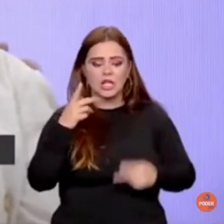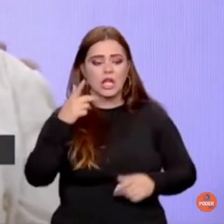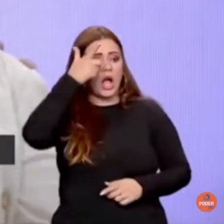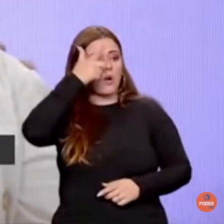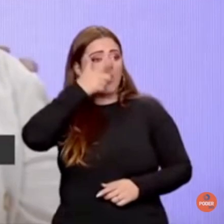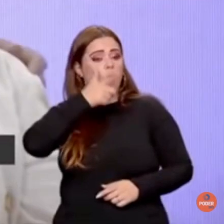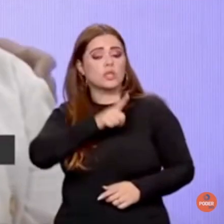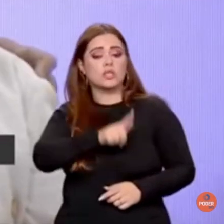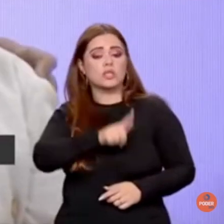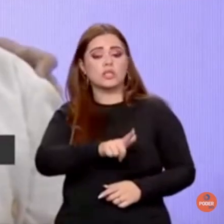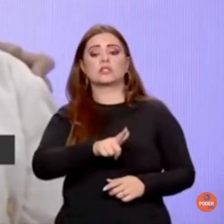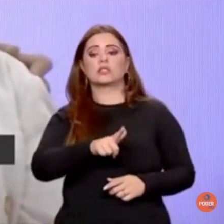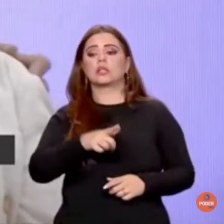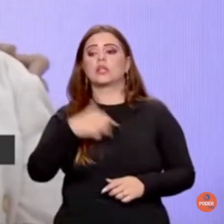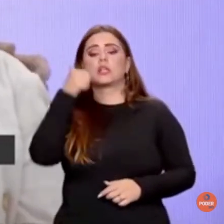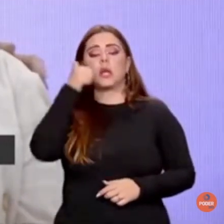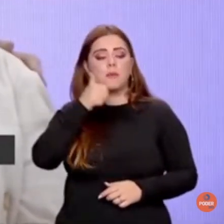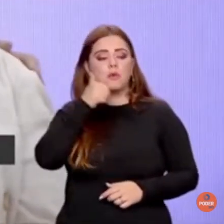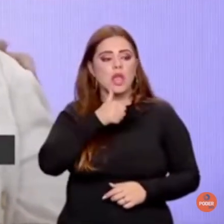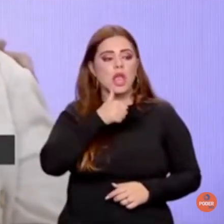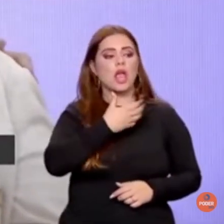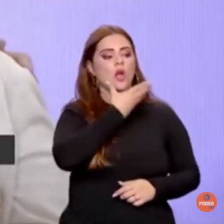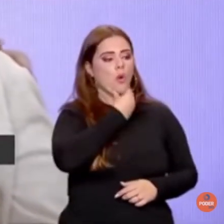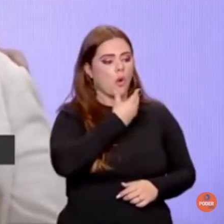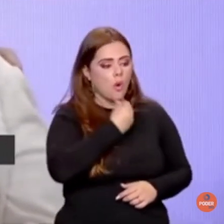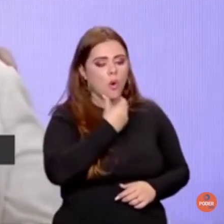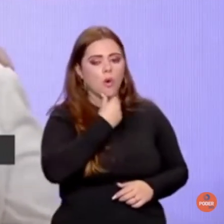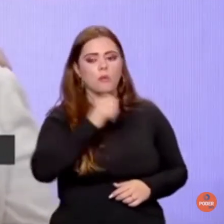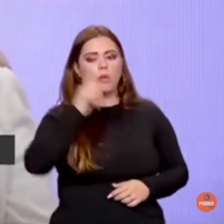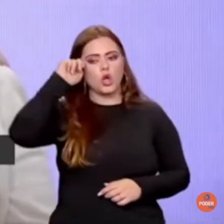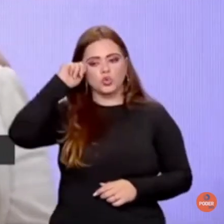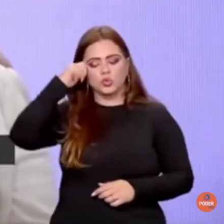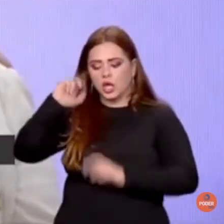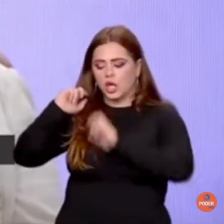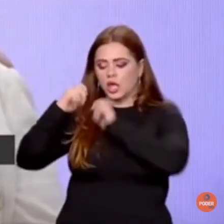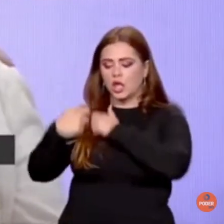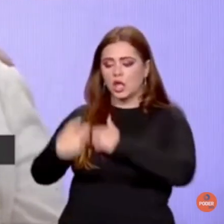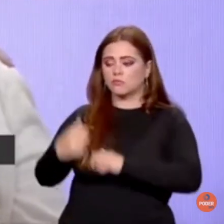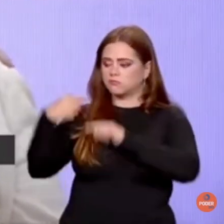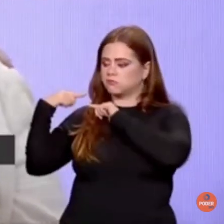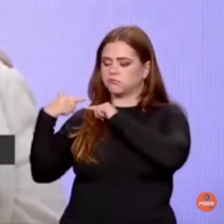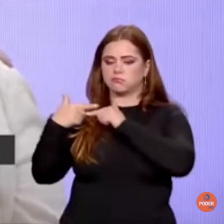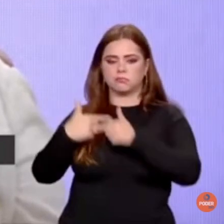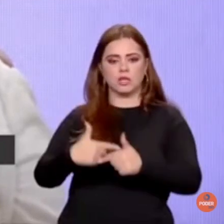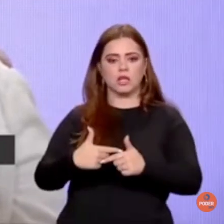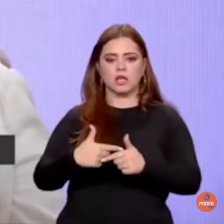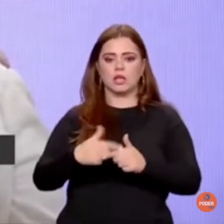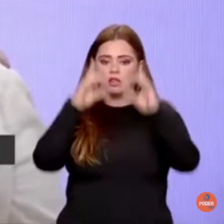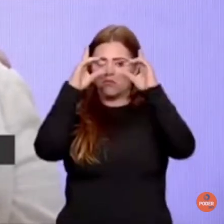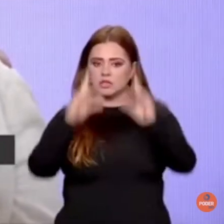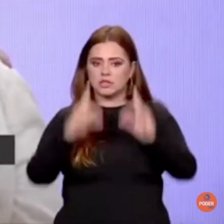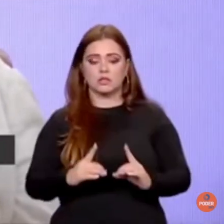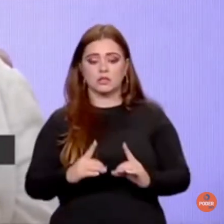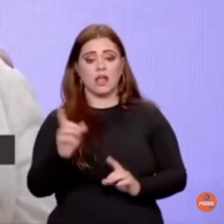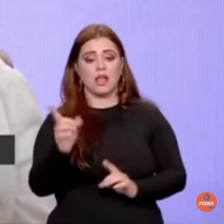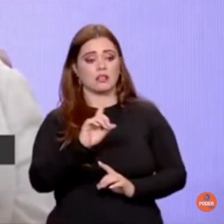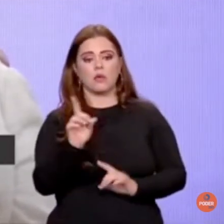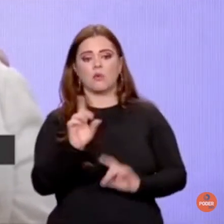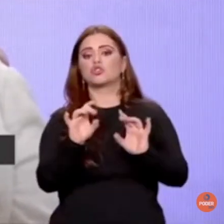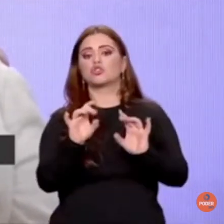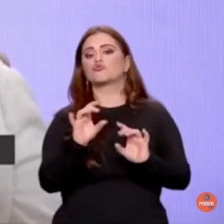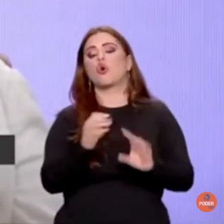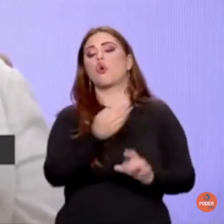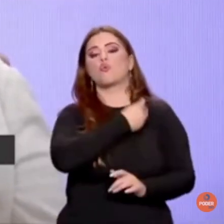e as conquistas dos homens, as conquistas dos negros, as conquistas das pessoas com deficiência, não se dará por obra do